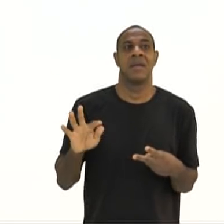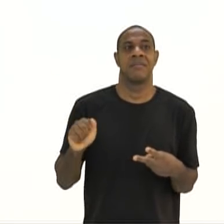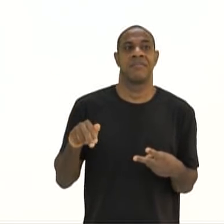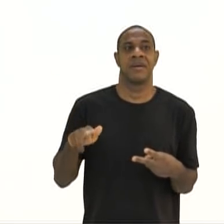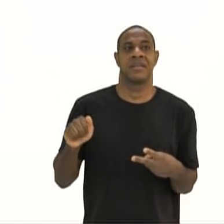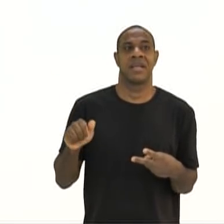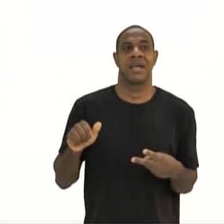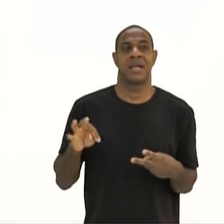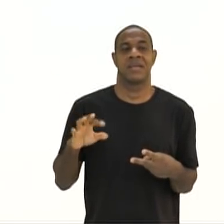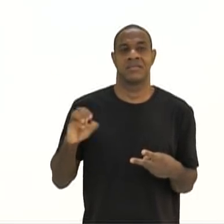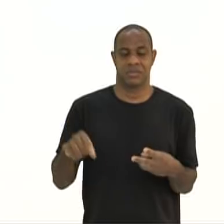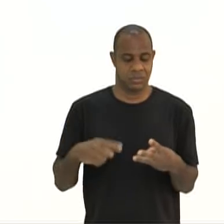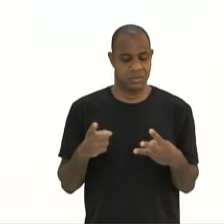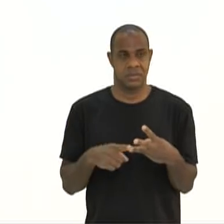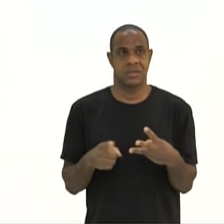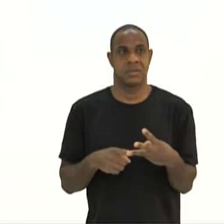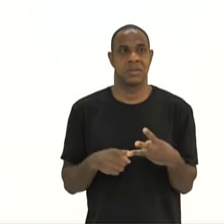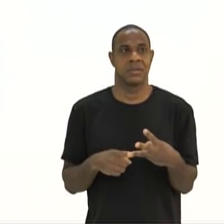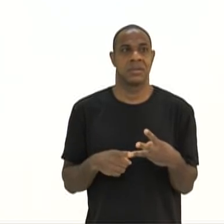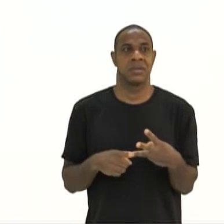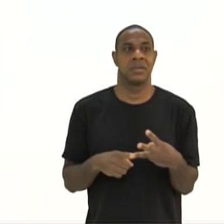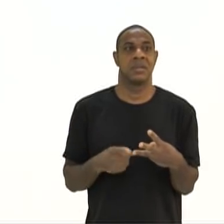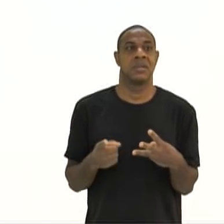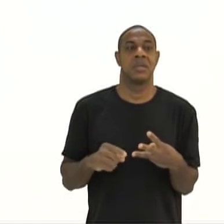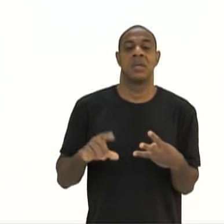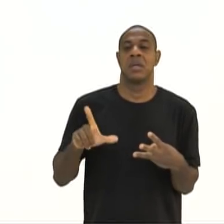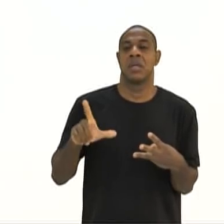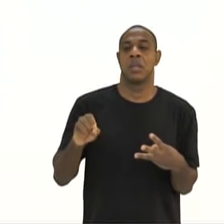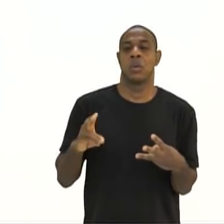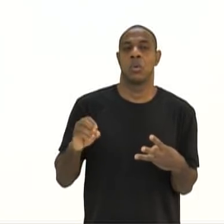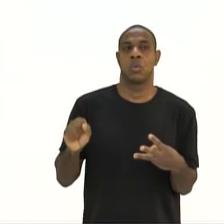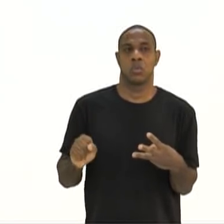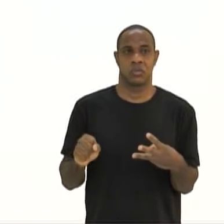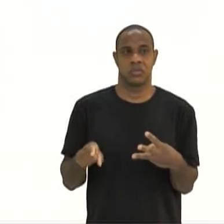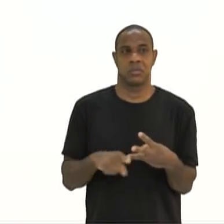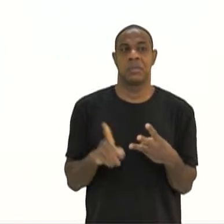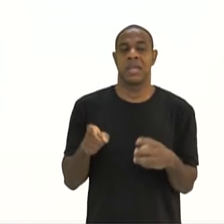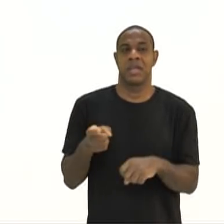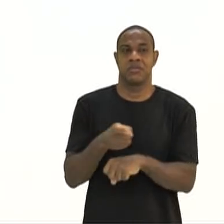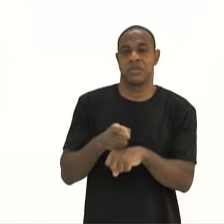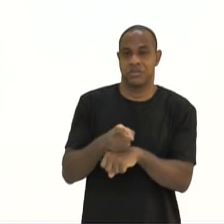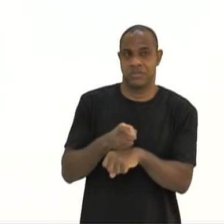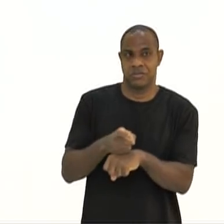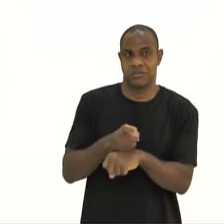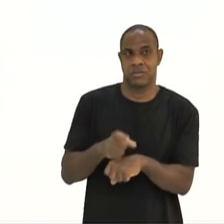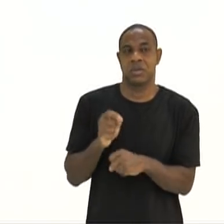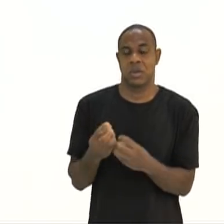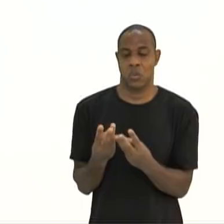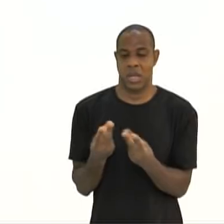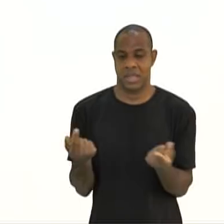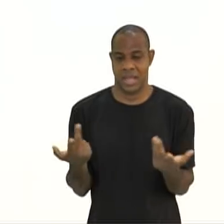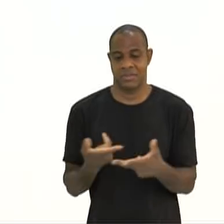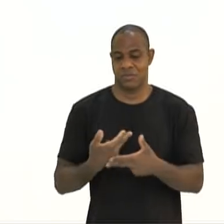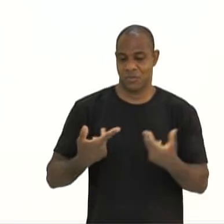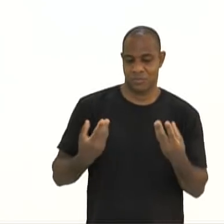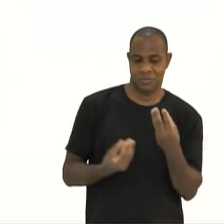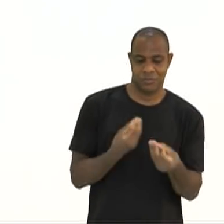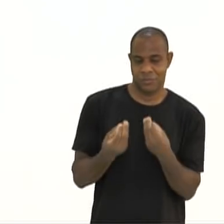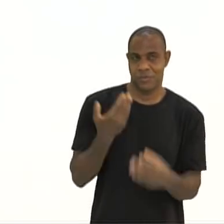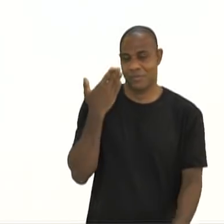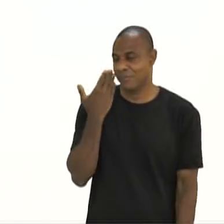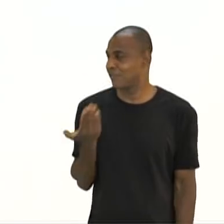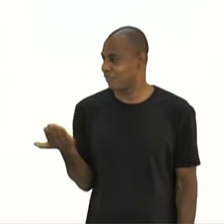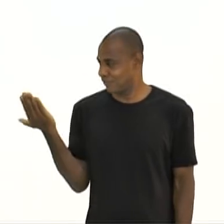fanático também é adjetivo, e todos ficam loucos. Loucos aqui um predicativo, né, de todos está aqui funcionando